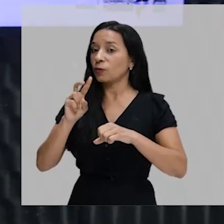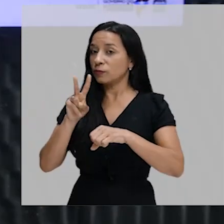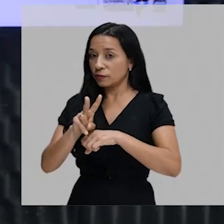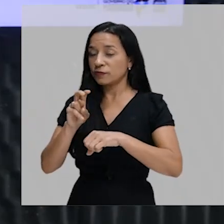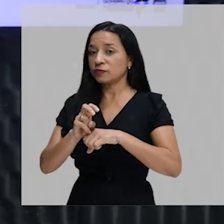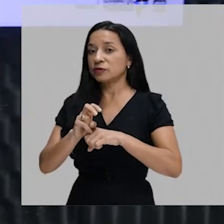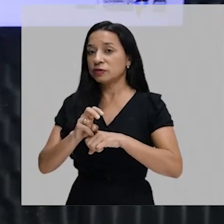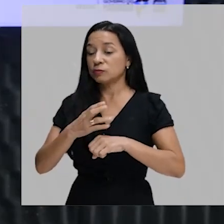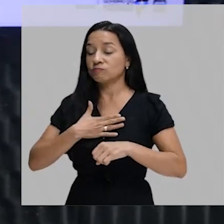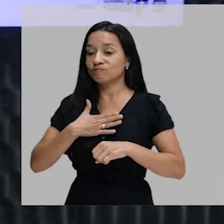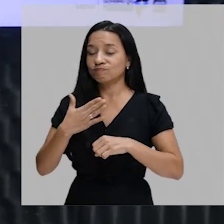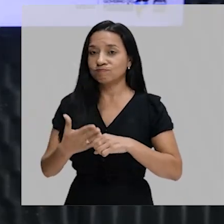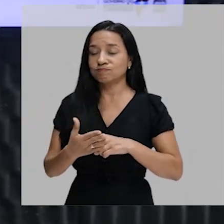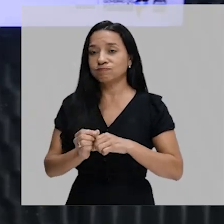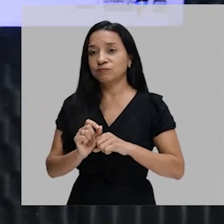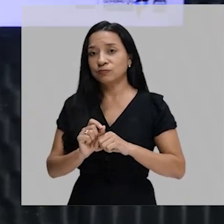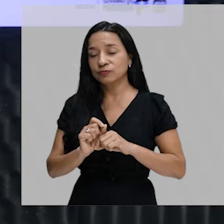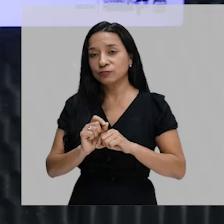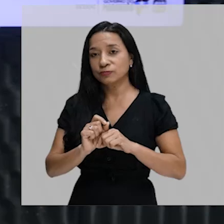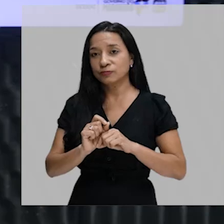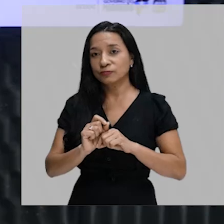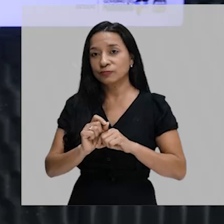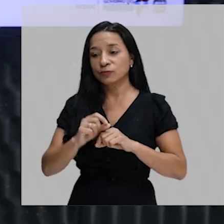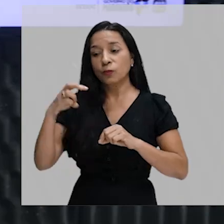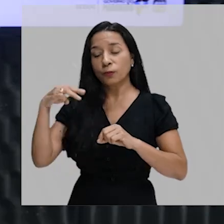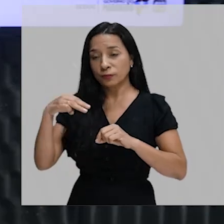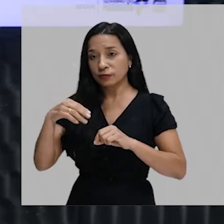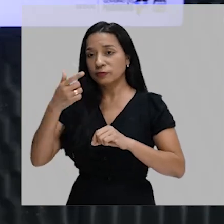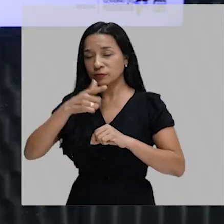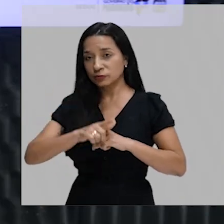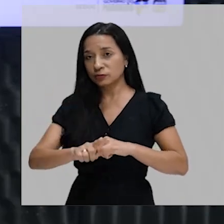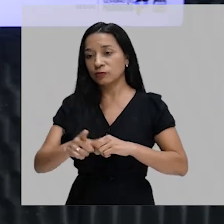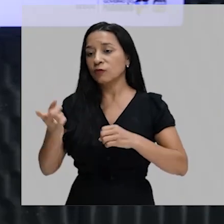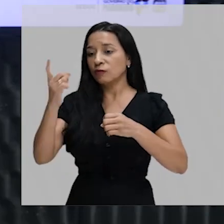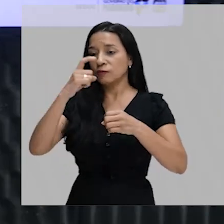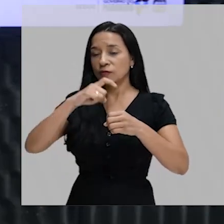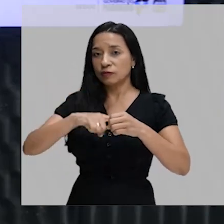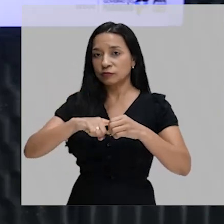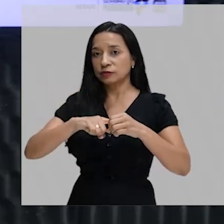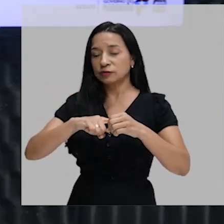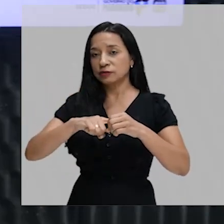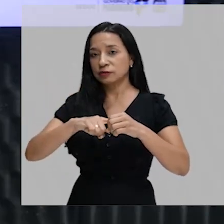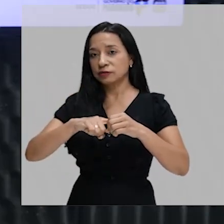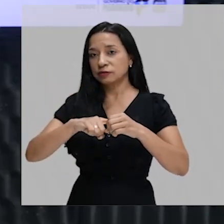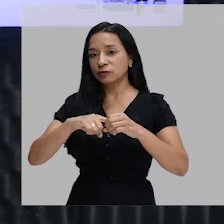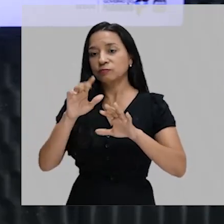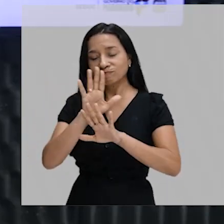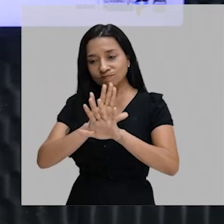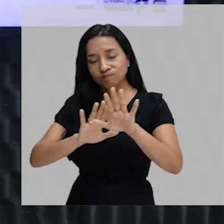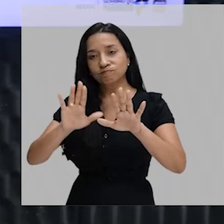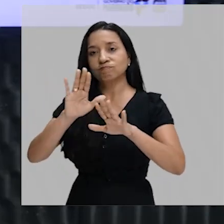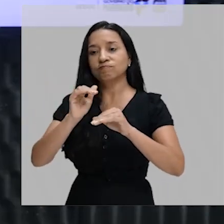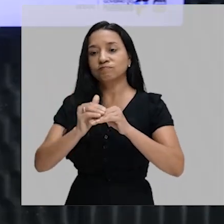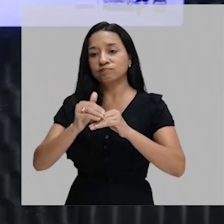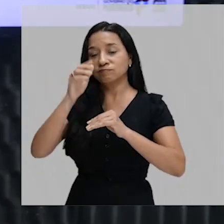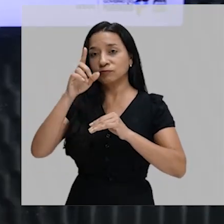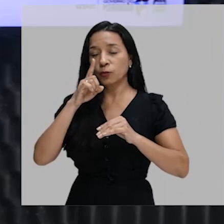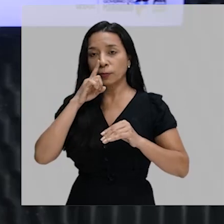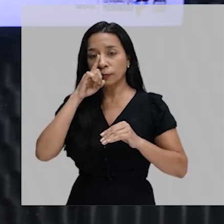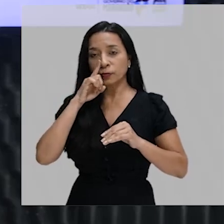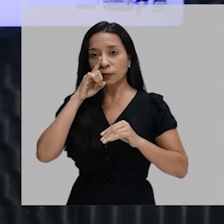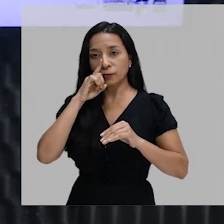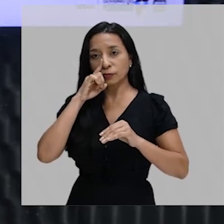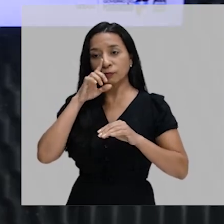aí, assustando. O Maranhão de novo voltando aí a estar em alta por conta